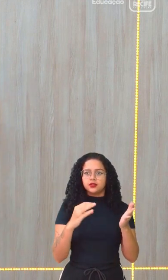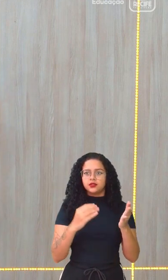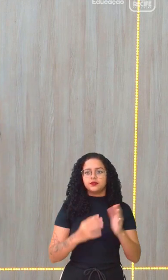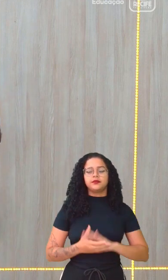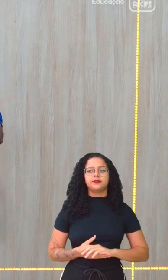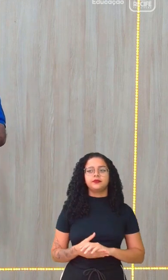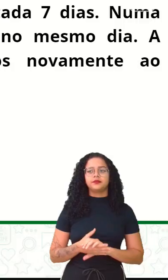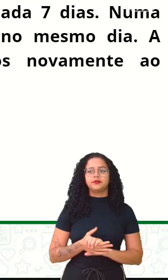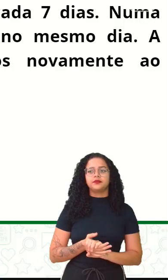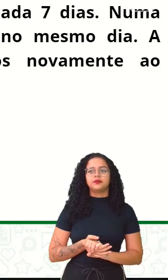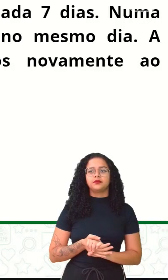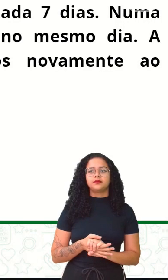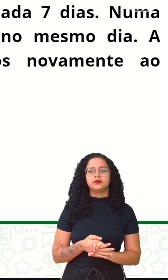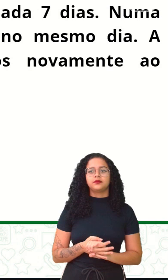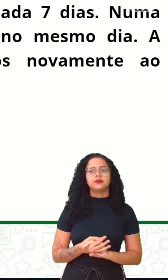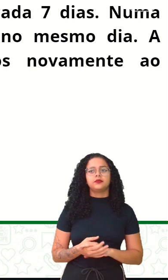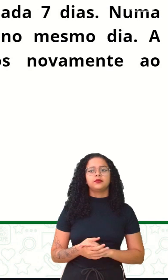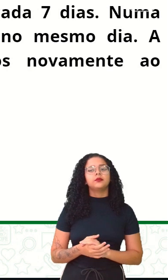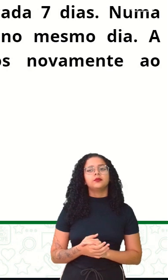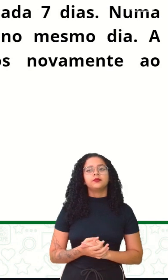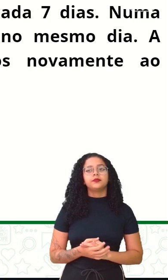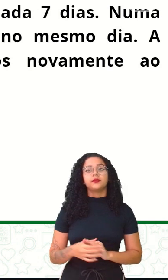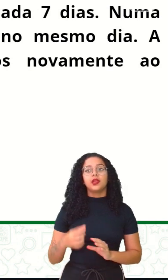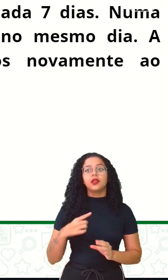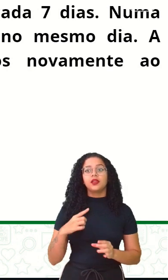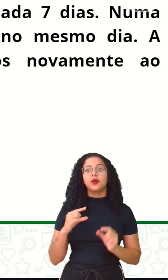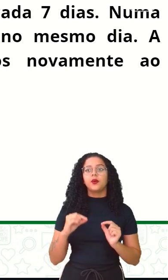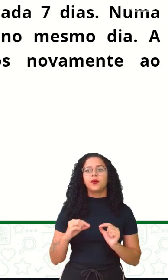favor. Vocês observam aí que tem assim,